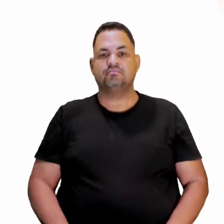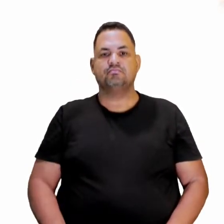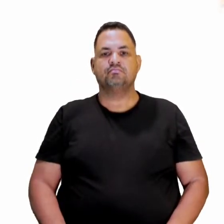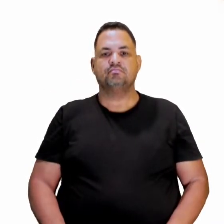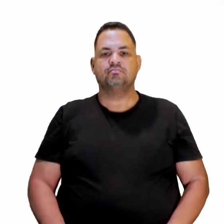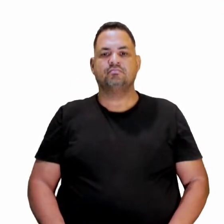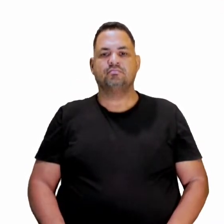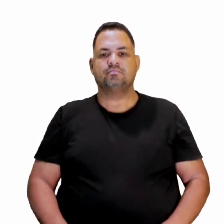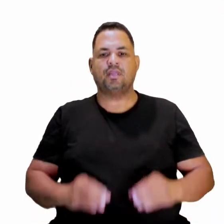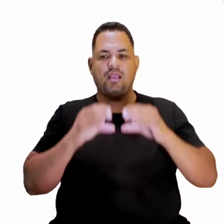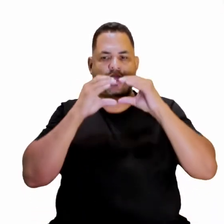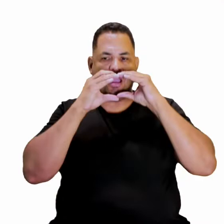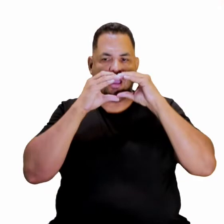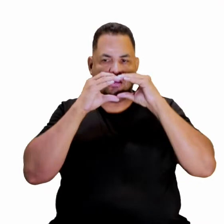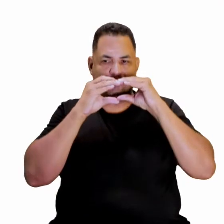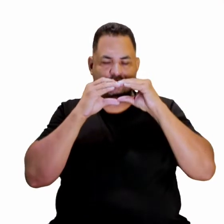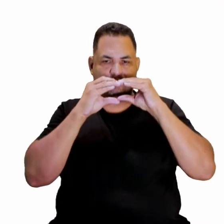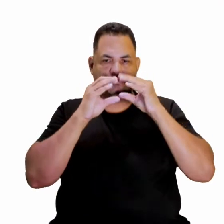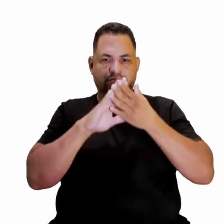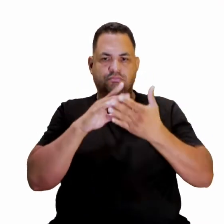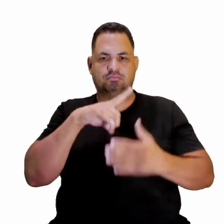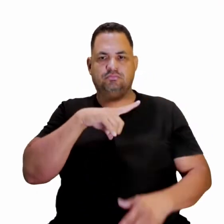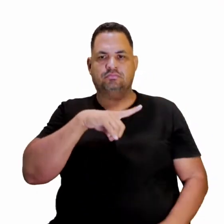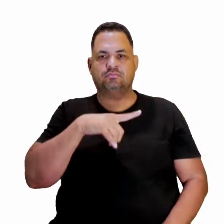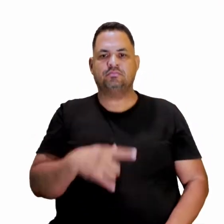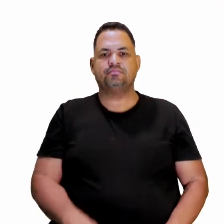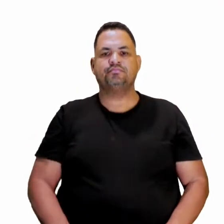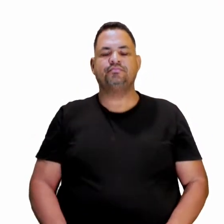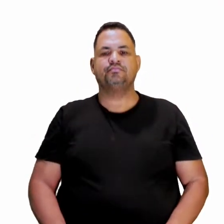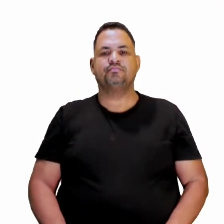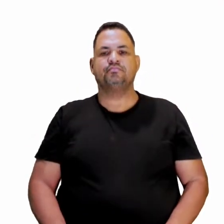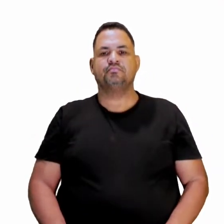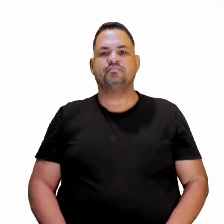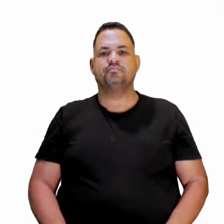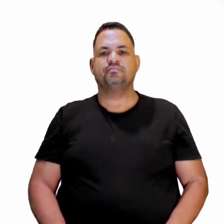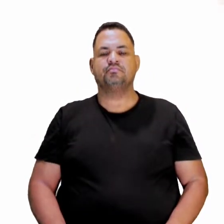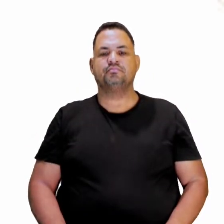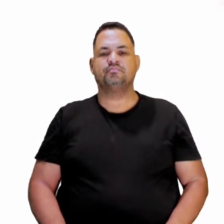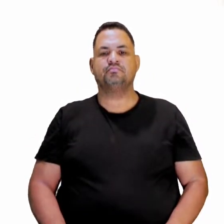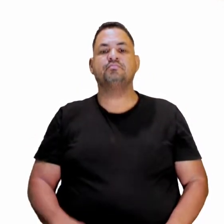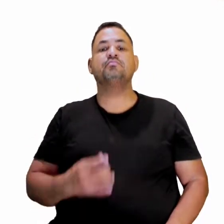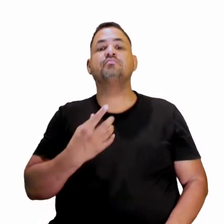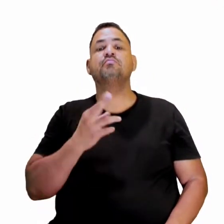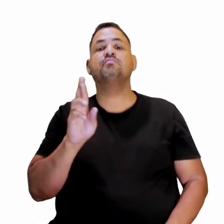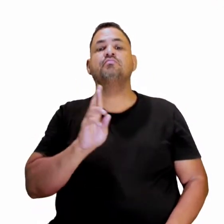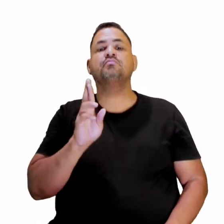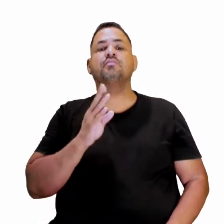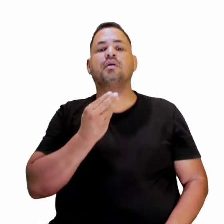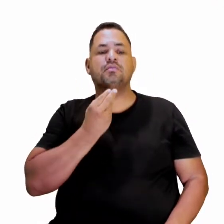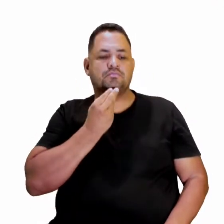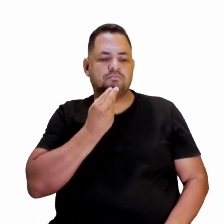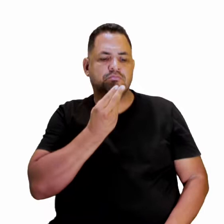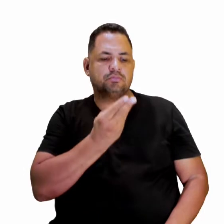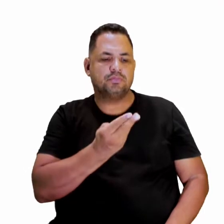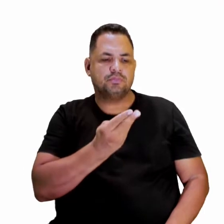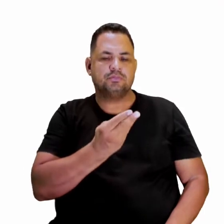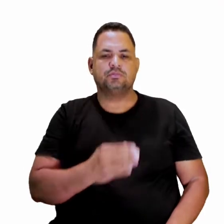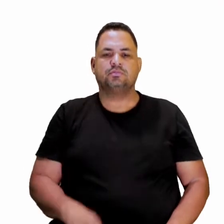a pergunta é essa aqui. Who ordered a burger? Quem pediu um